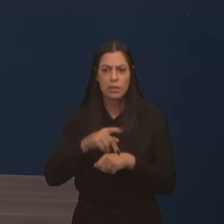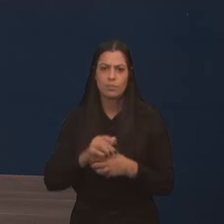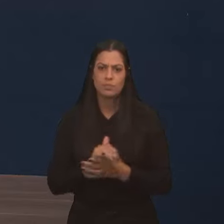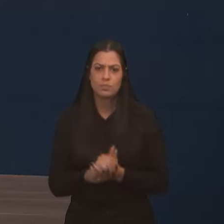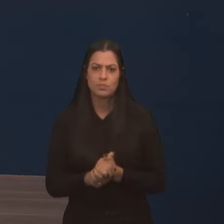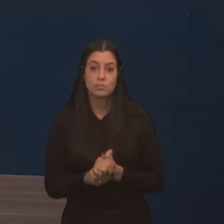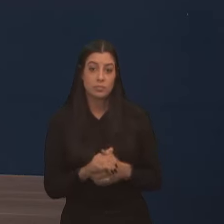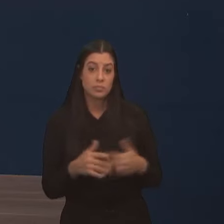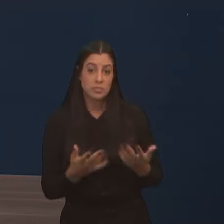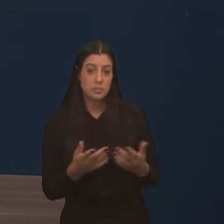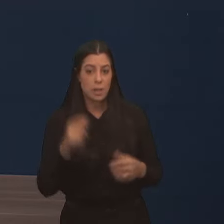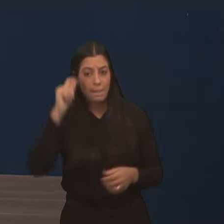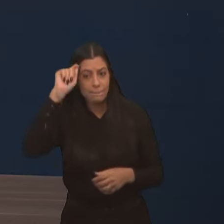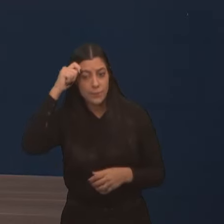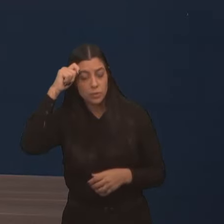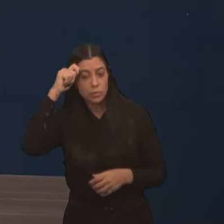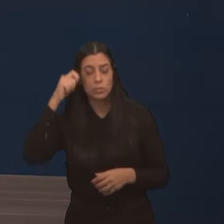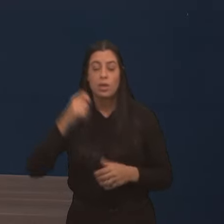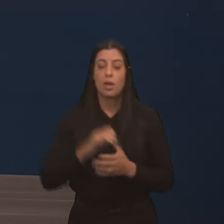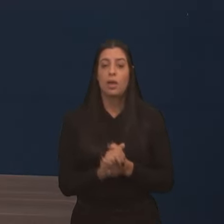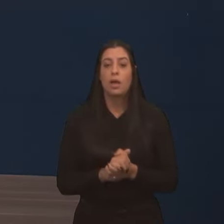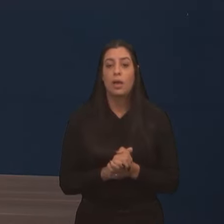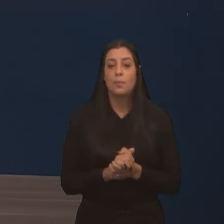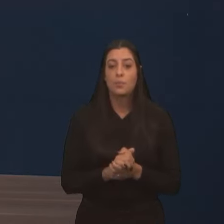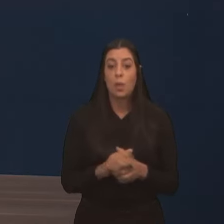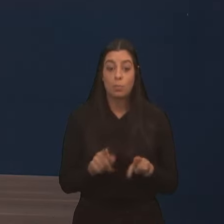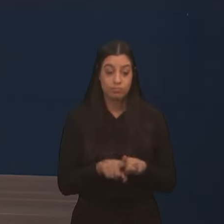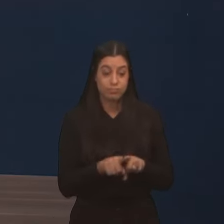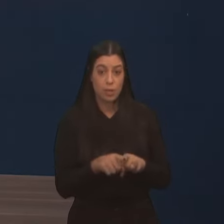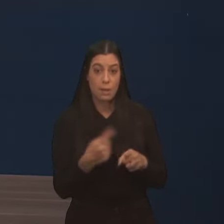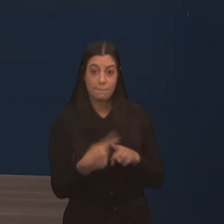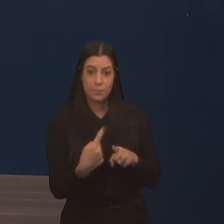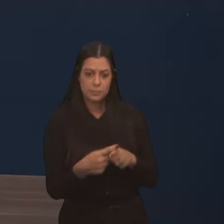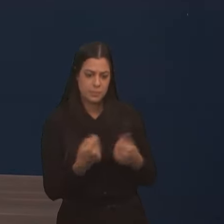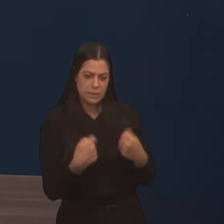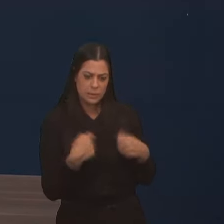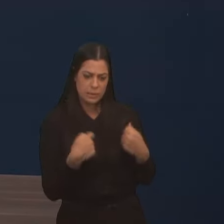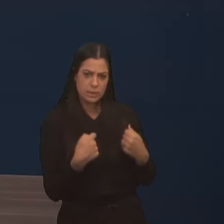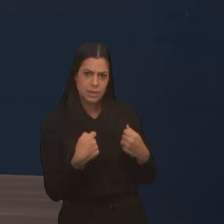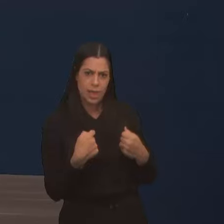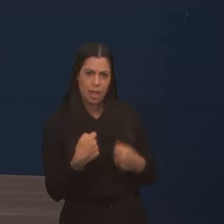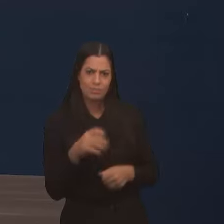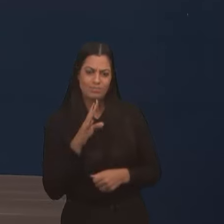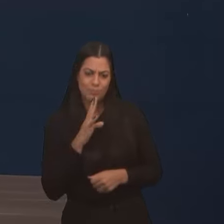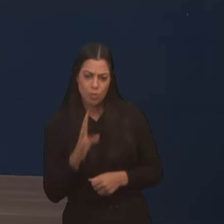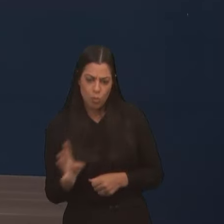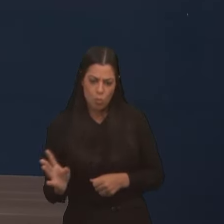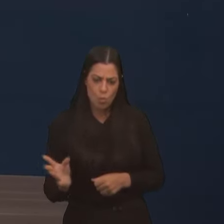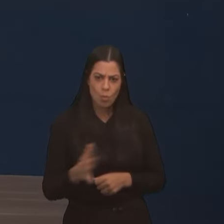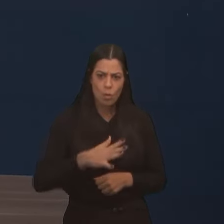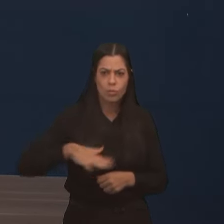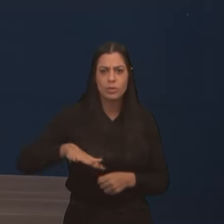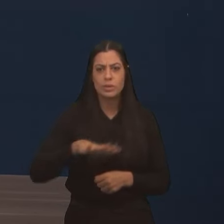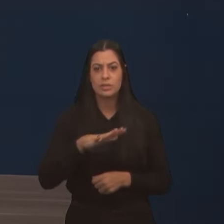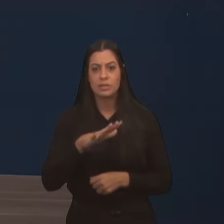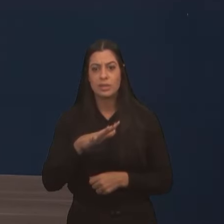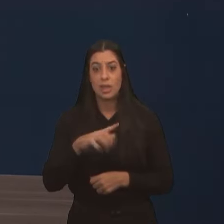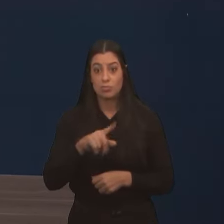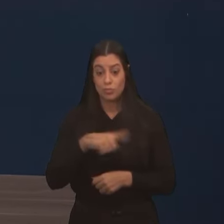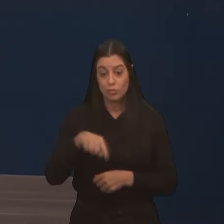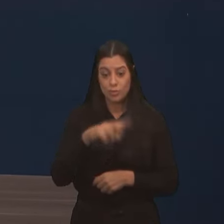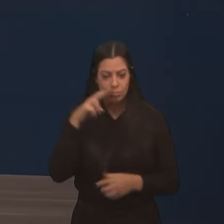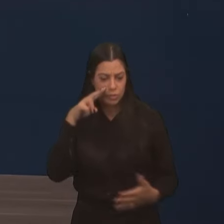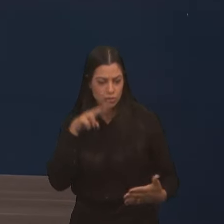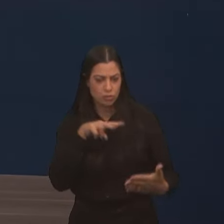Então, isso é muito importante, porque necessitamos, então, reconhecer que não